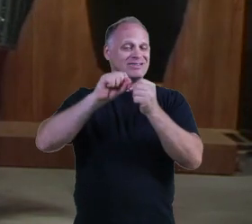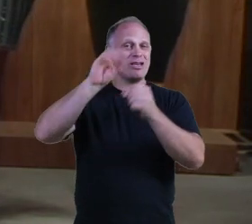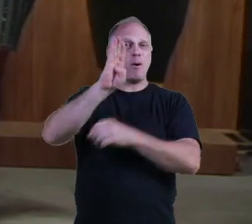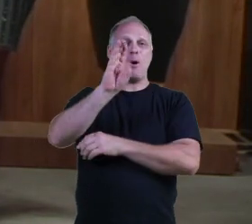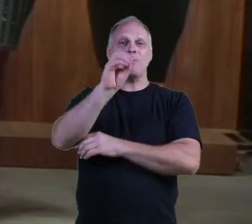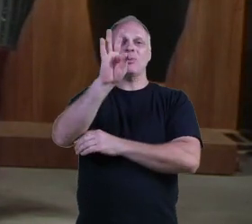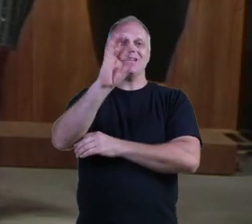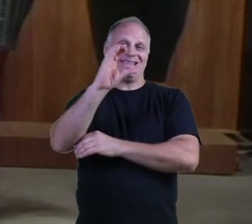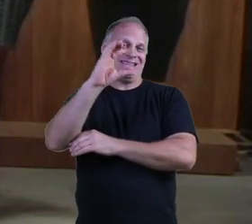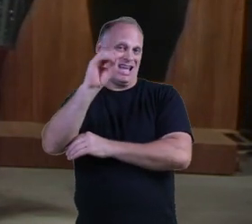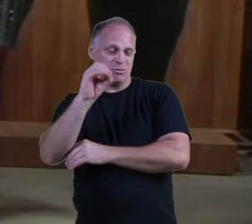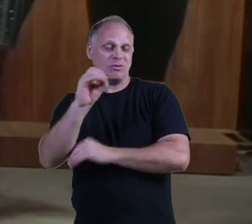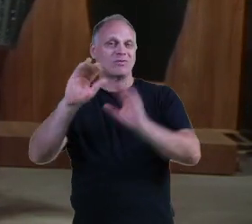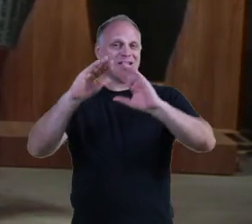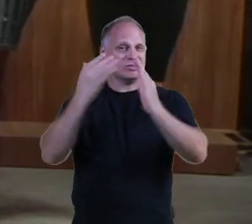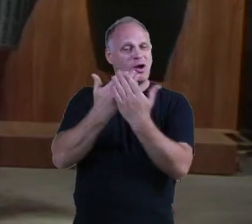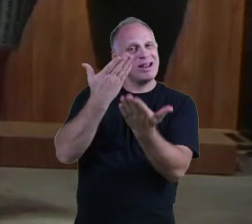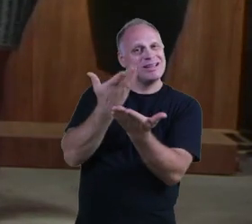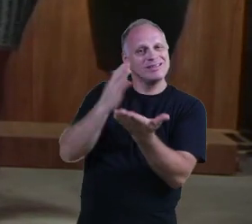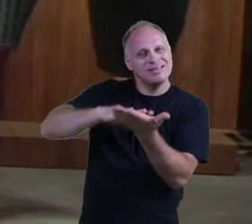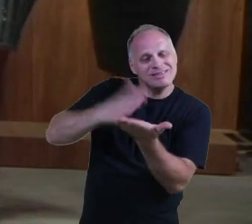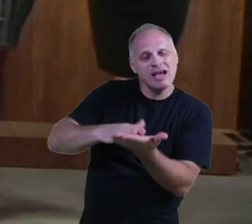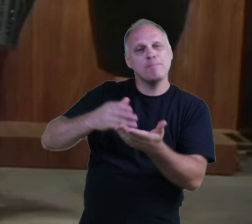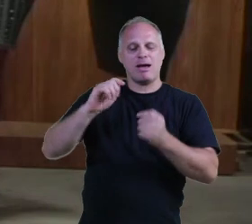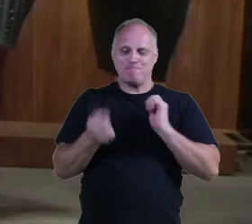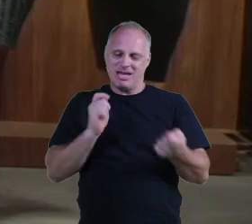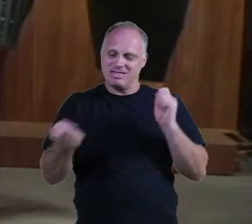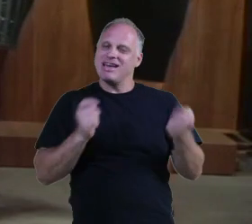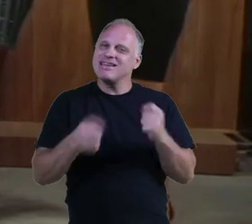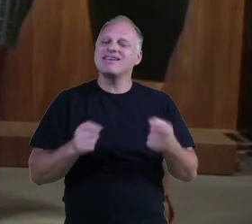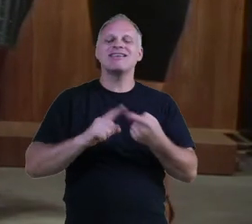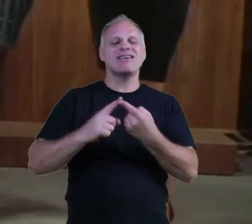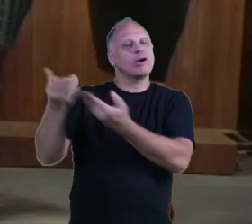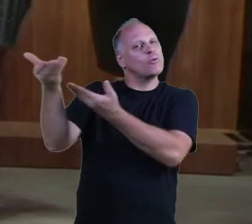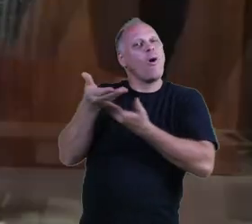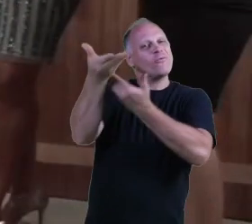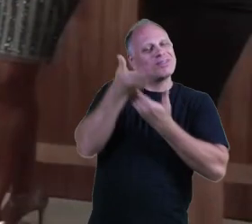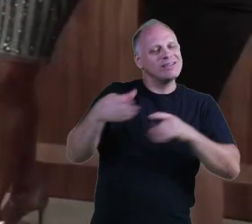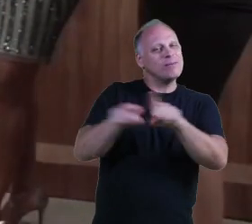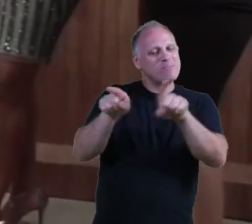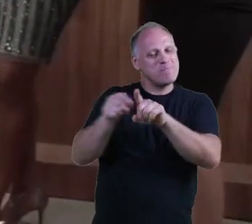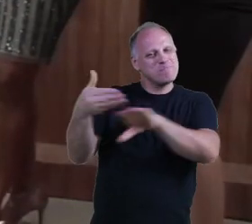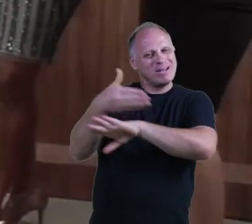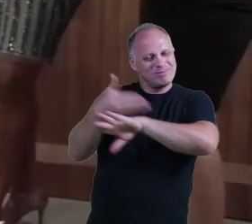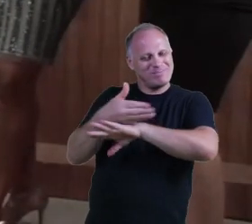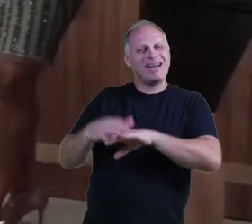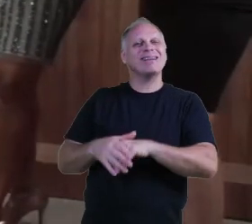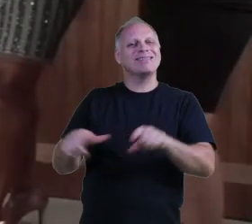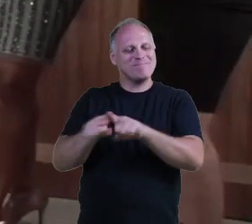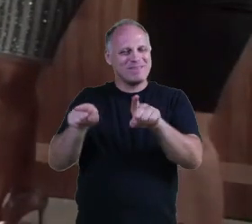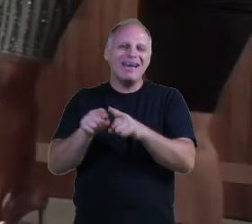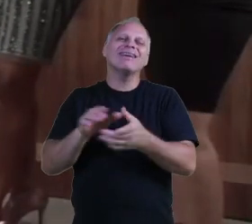do Boteco com escola de samba, com a bateria. E os convidados à escola de samba,